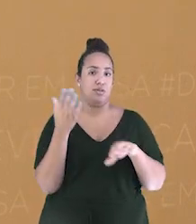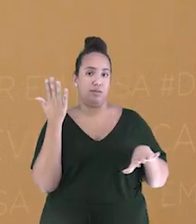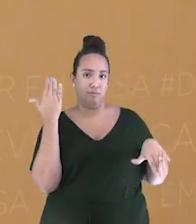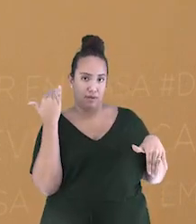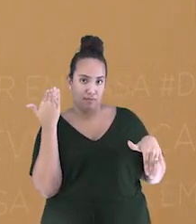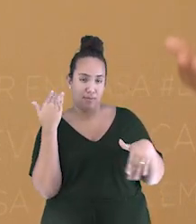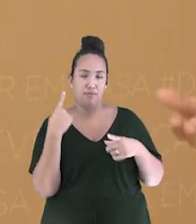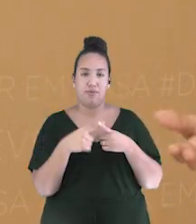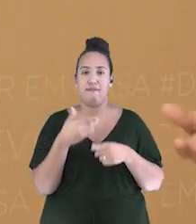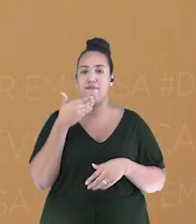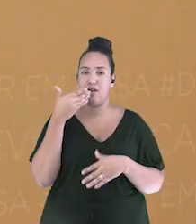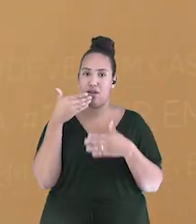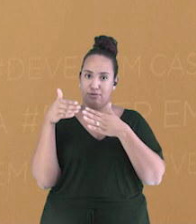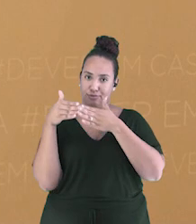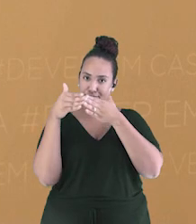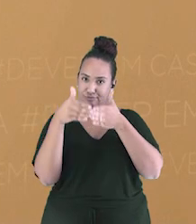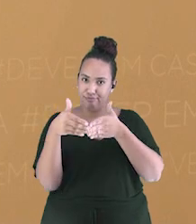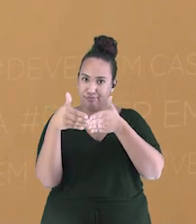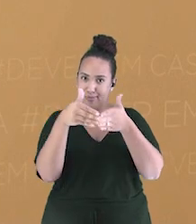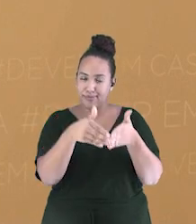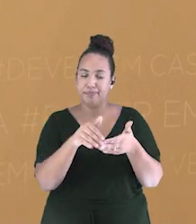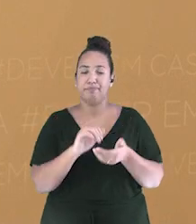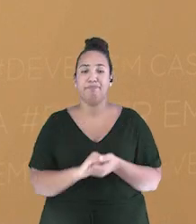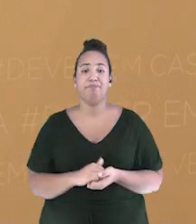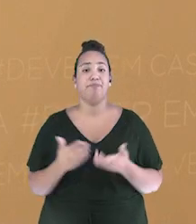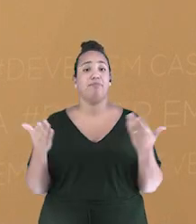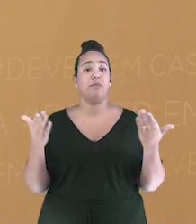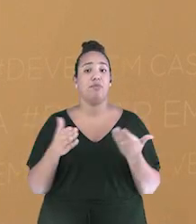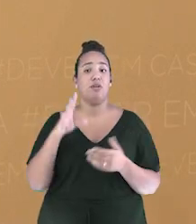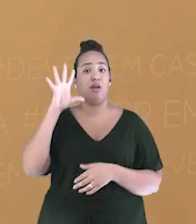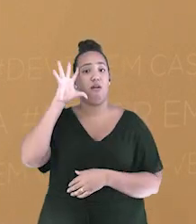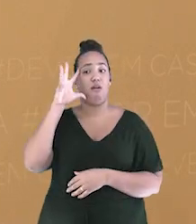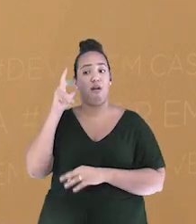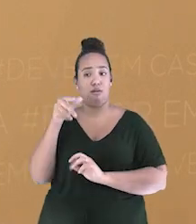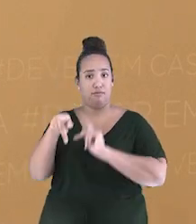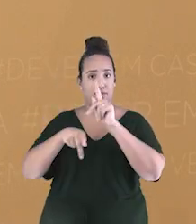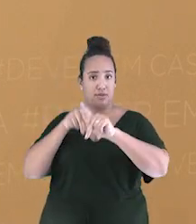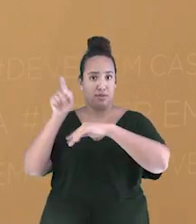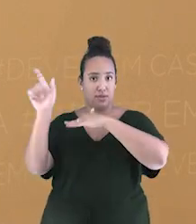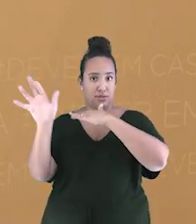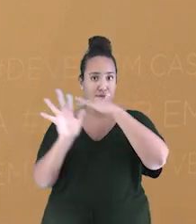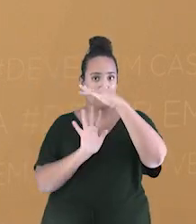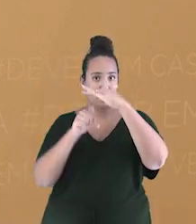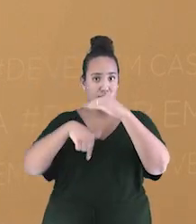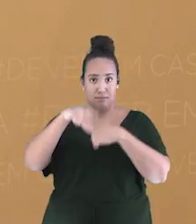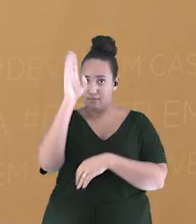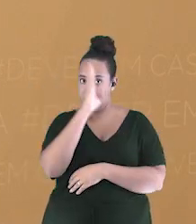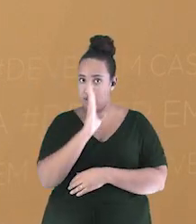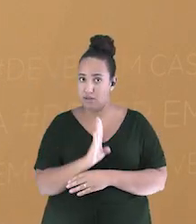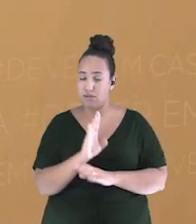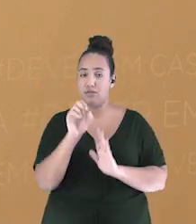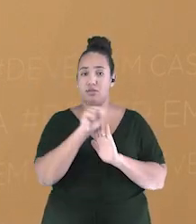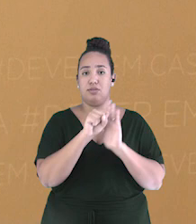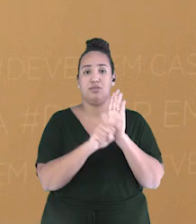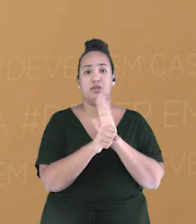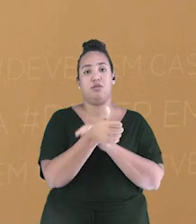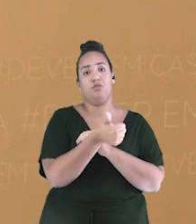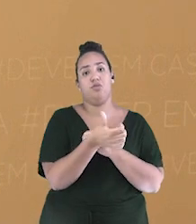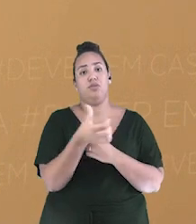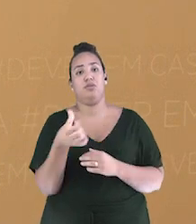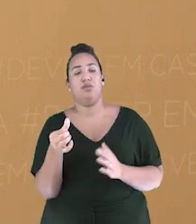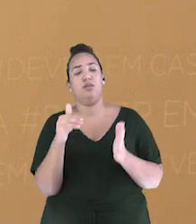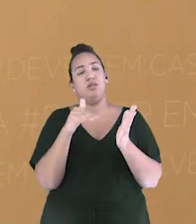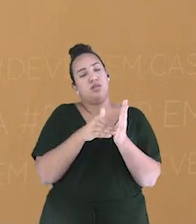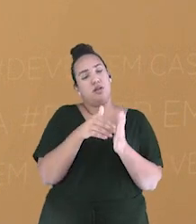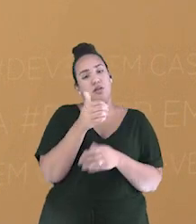ao fácil acesso com o oceano. Os imigrantes africanos começaram a chegar no Brasil no século XVI e vieram até metade